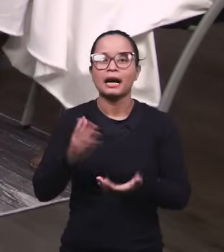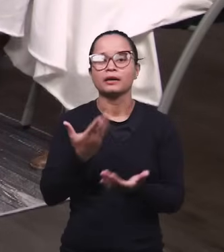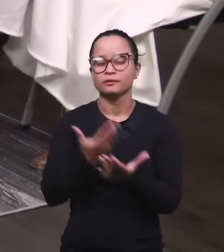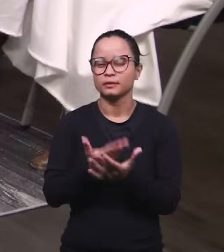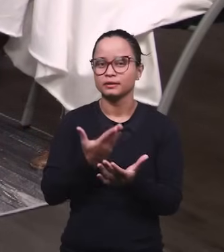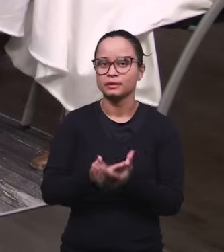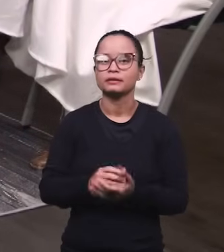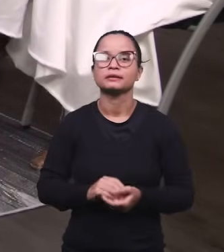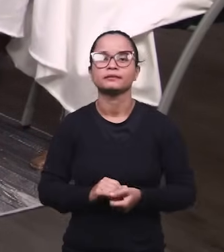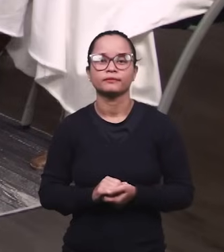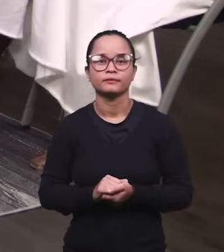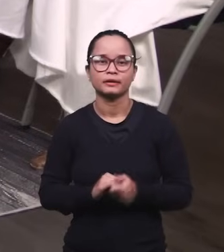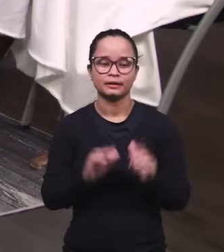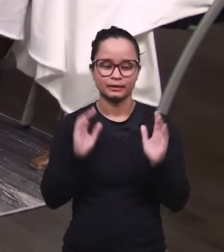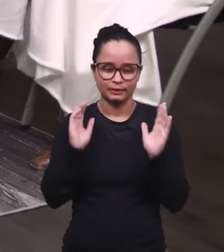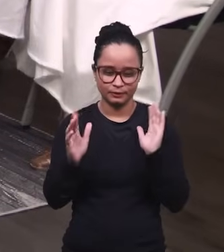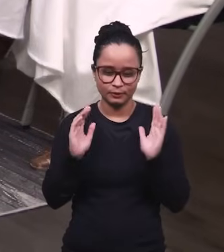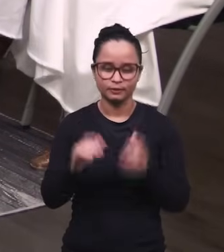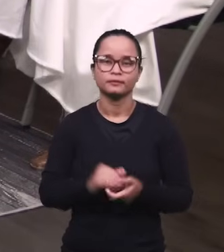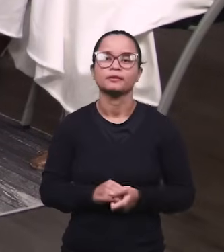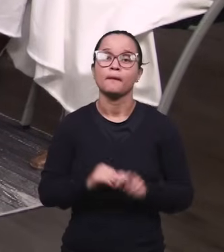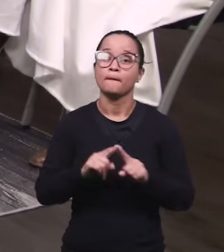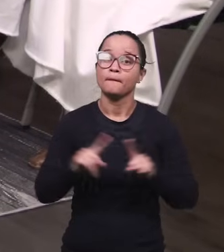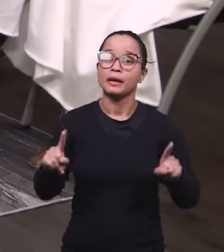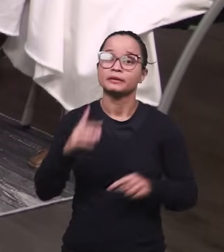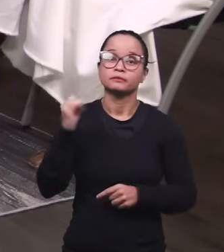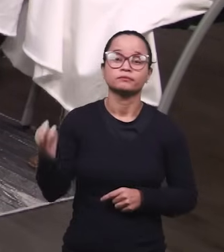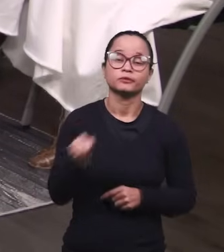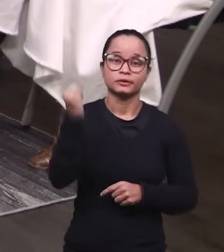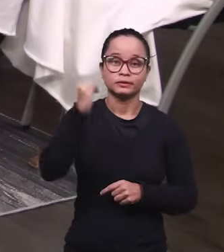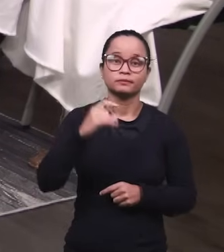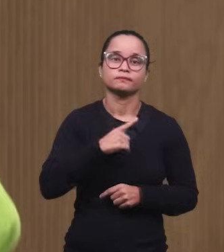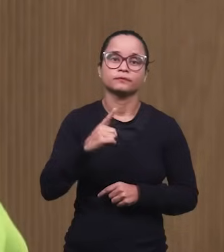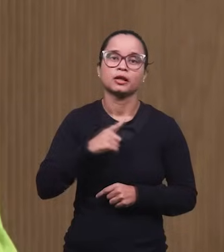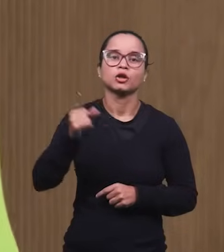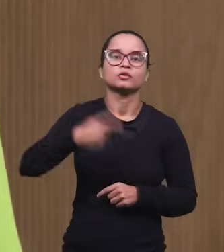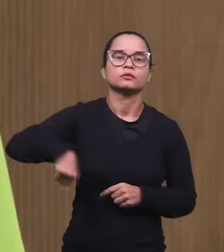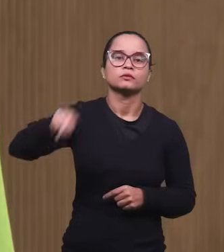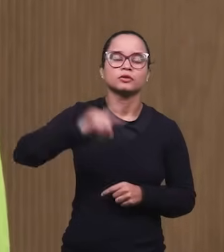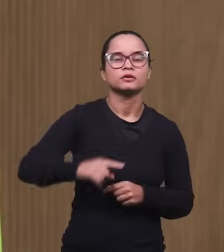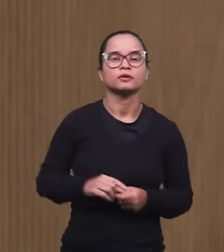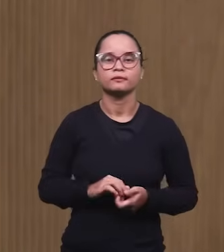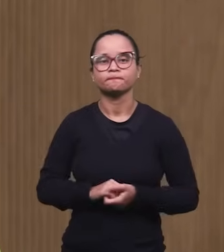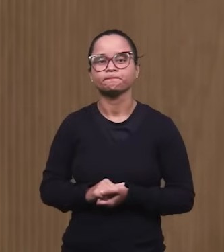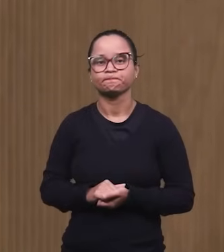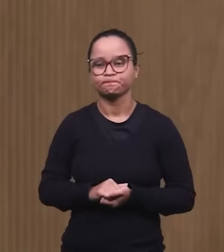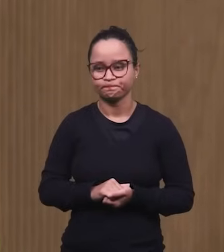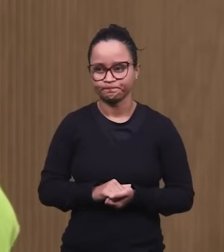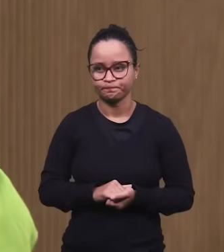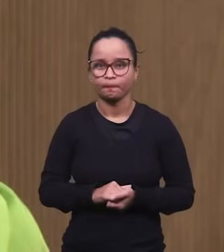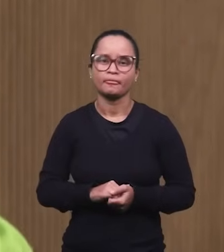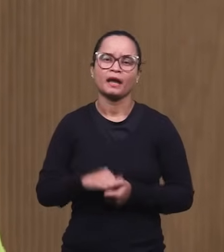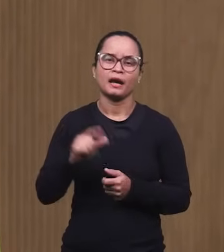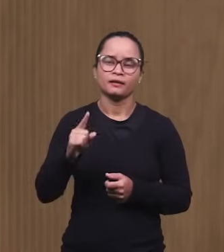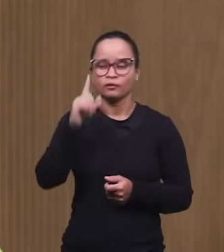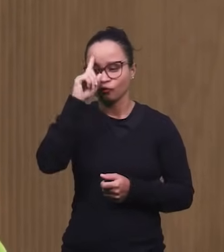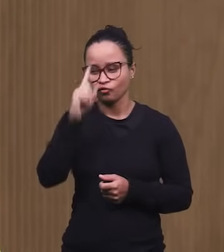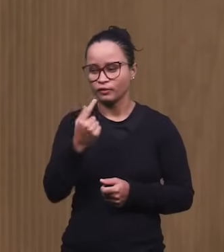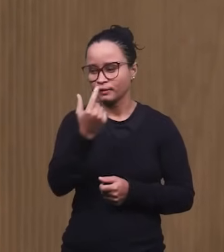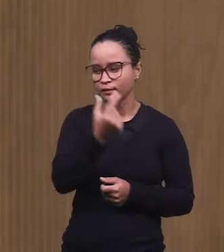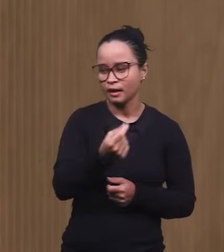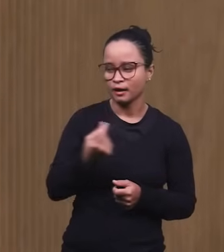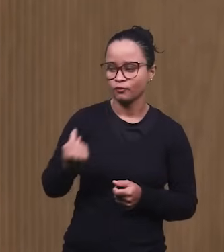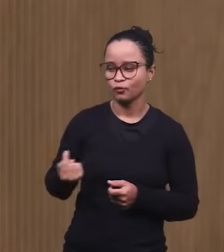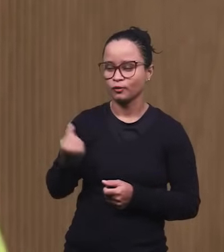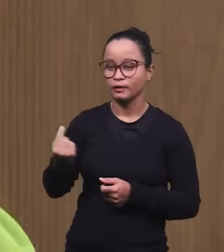que começa a estudar. Talvez até nos primeiros meses, né? Mas é importante nós estarmos ali ao lado. Aí um dia você sai um pouquinho, deixa